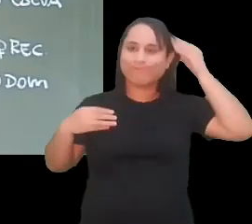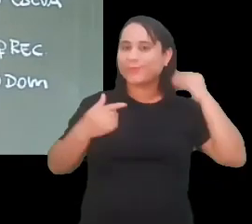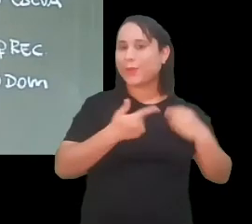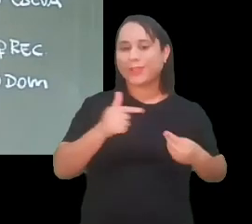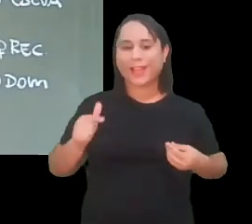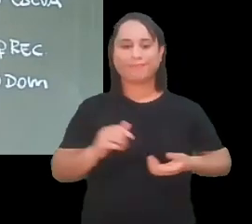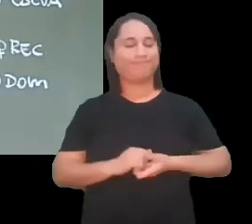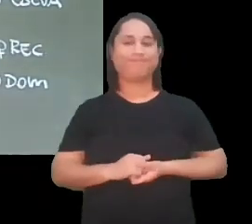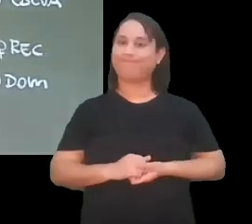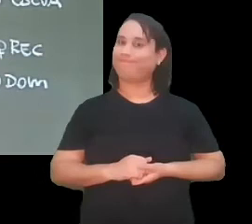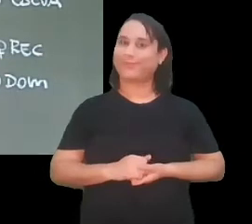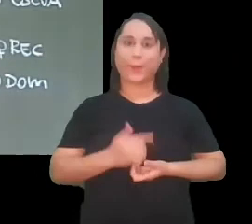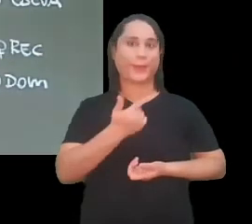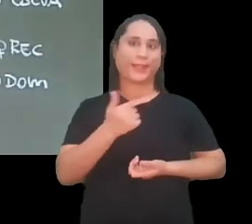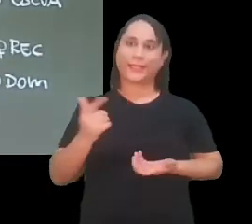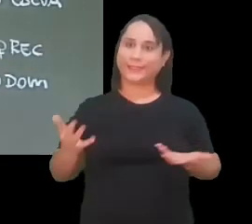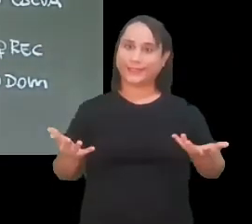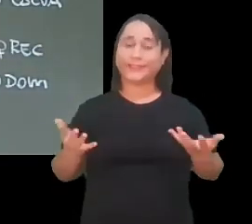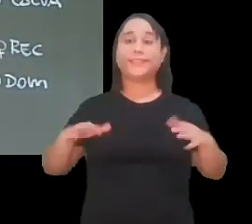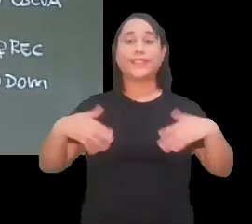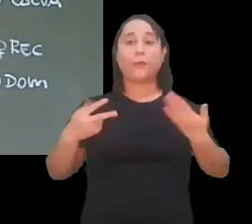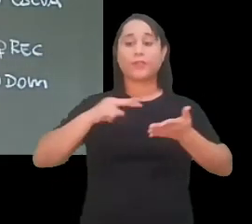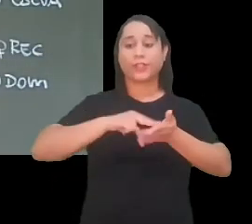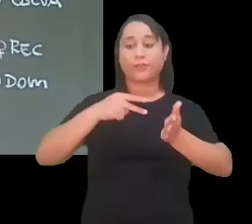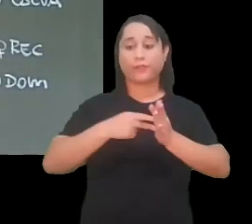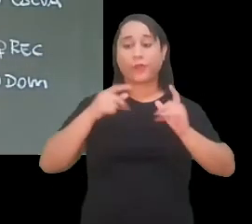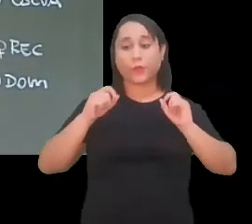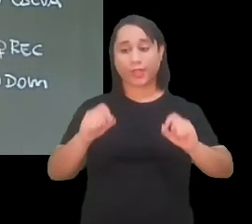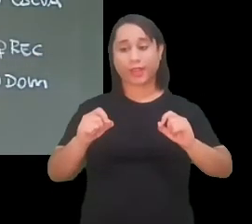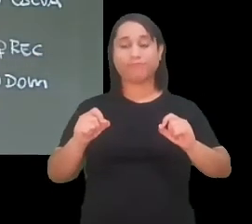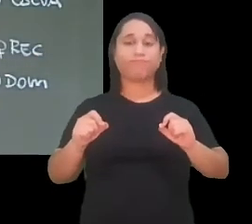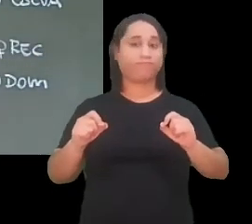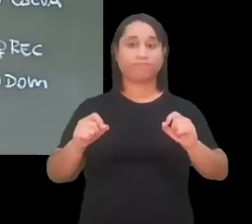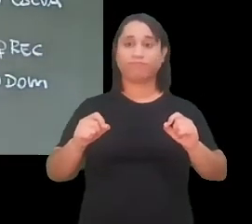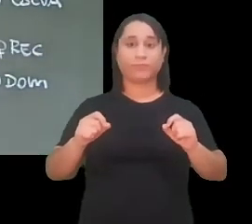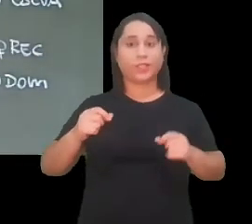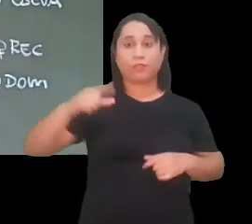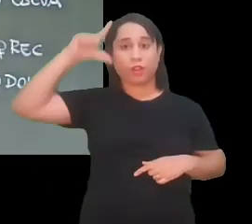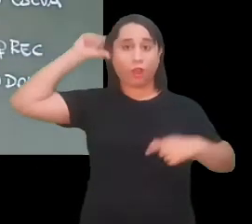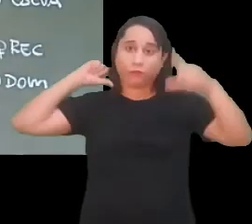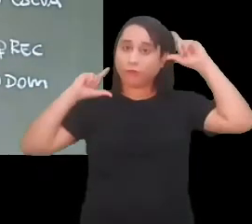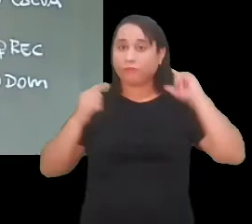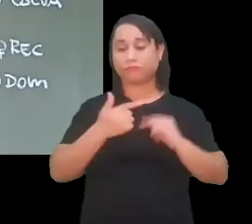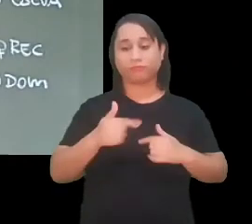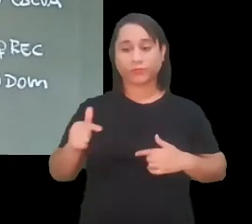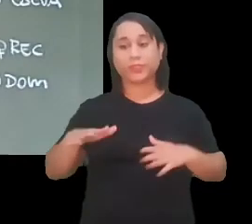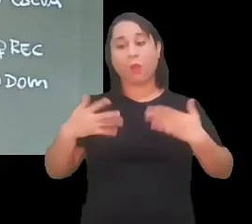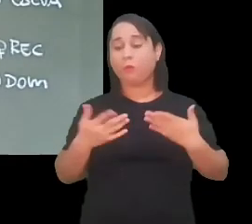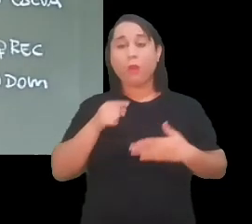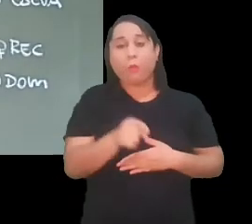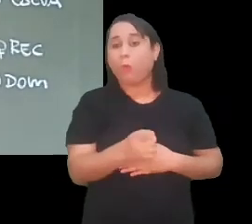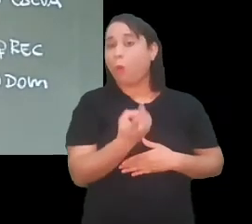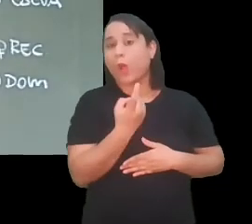avô materno. Então quer dizer o seguinte, que esse avô, ele não é um não calvo, portanto, cezinho. Tá bem? Tá